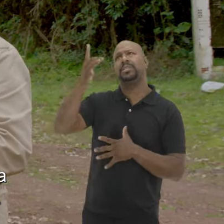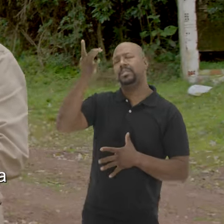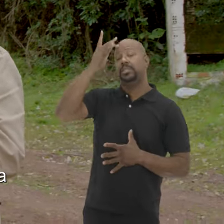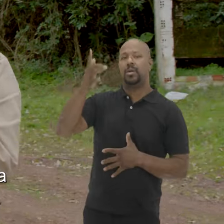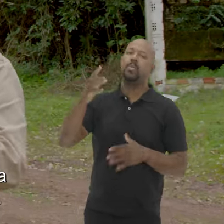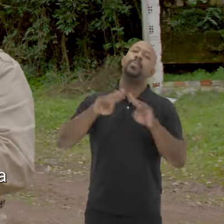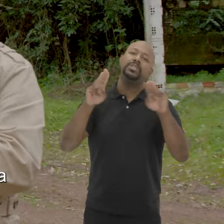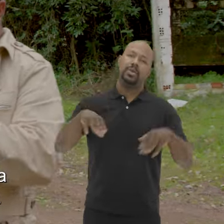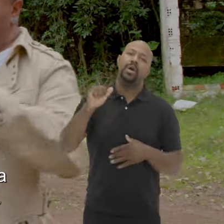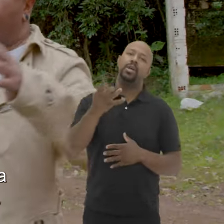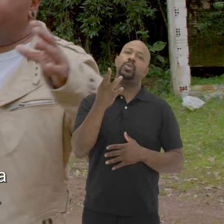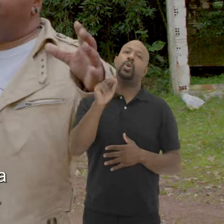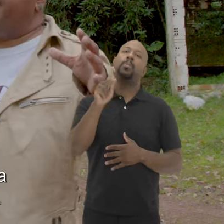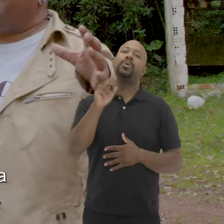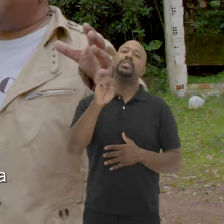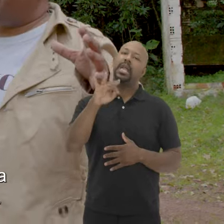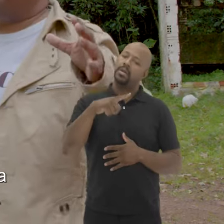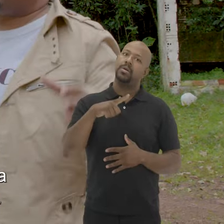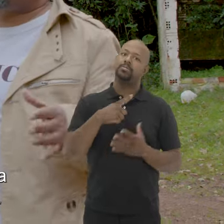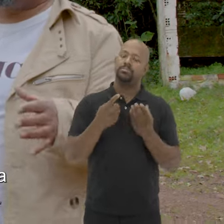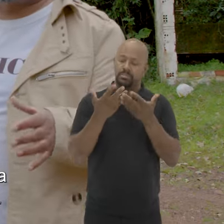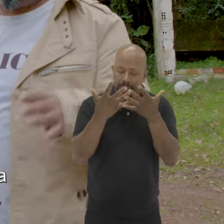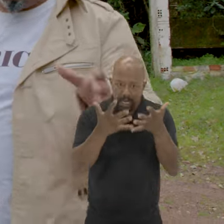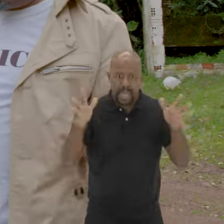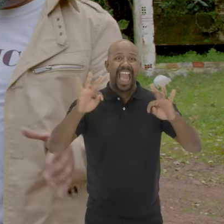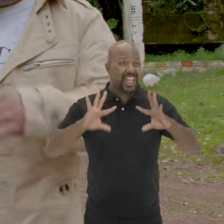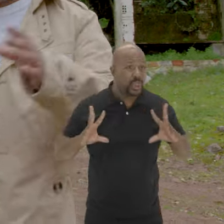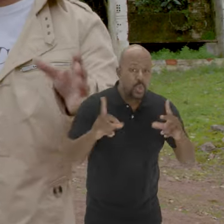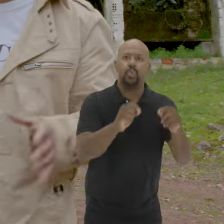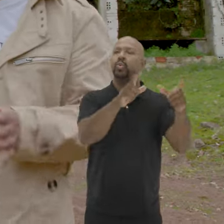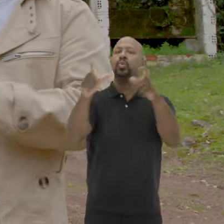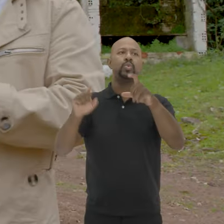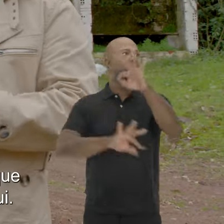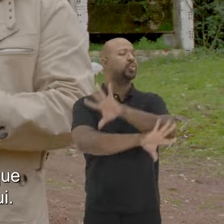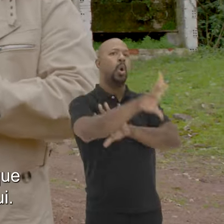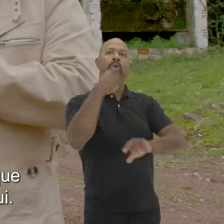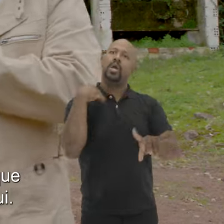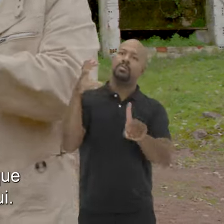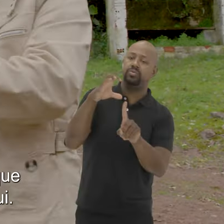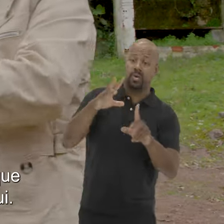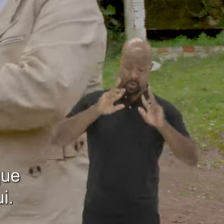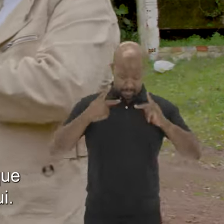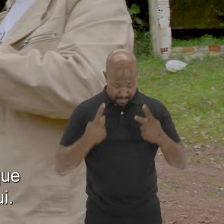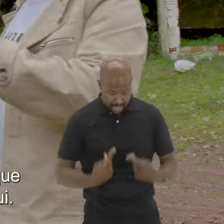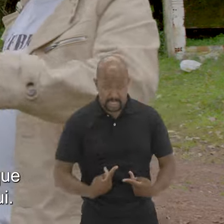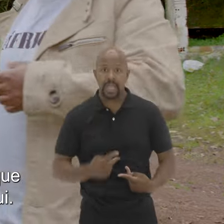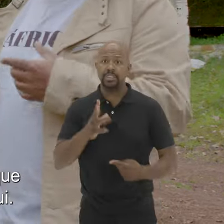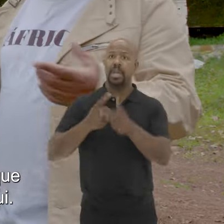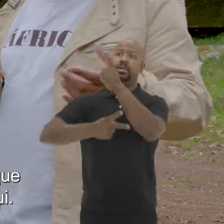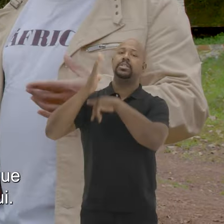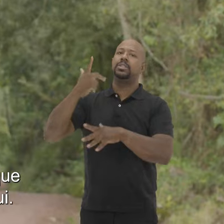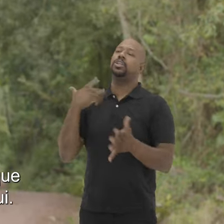memória é esse o museu da antropoceno Então amplia essa questão desse parcialidade é tudo em todos os lugares é a interferência humana